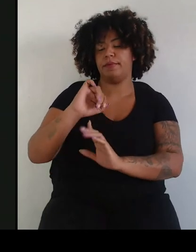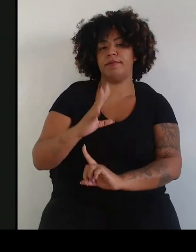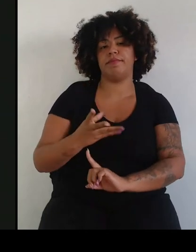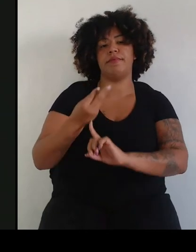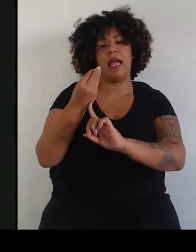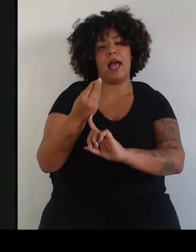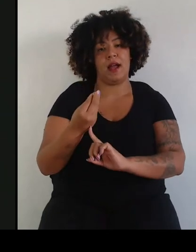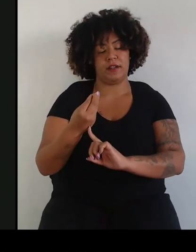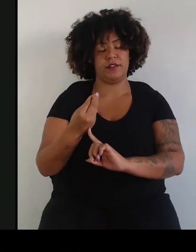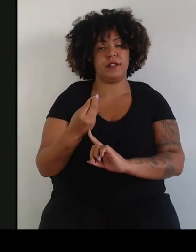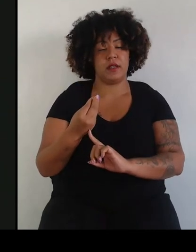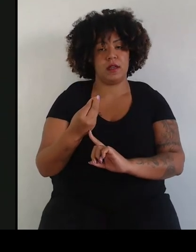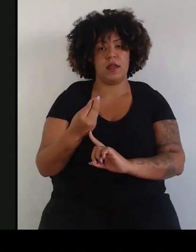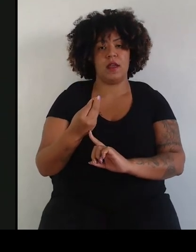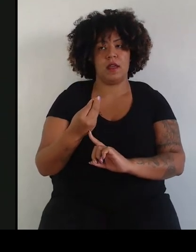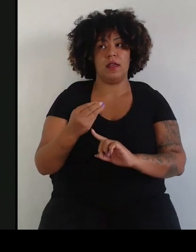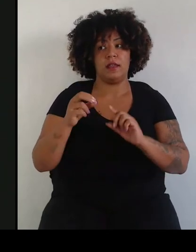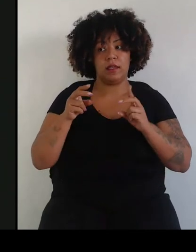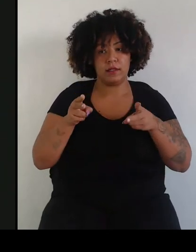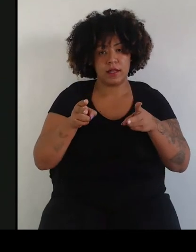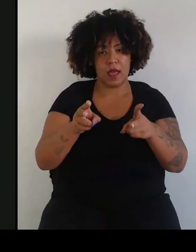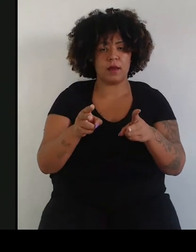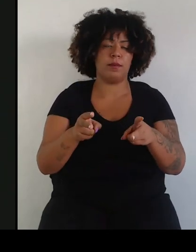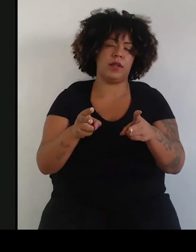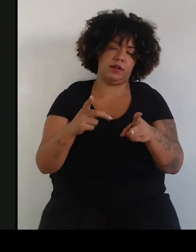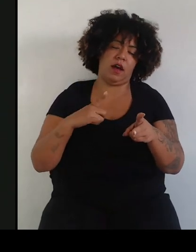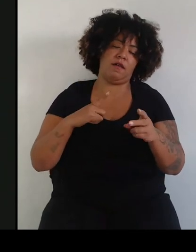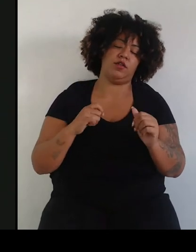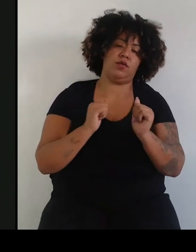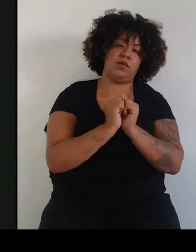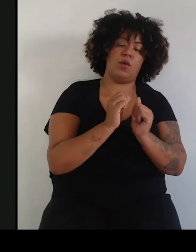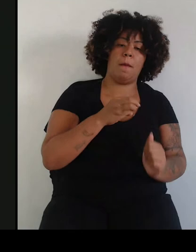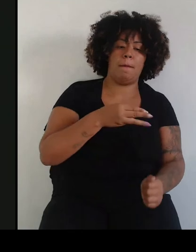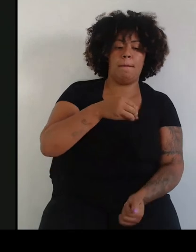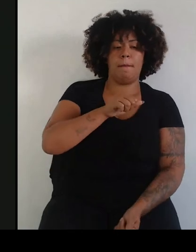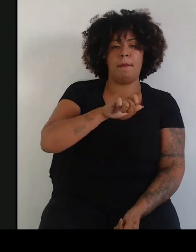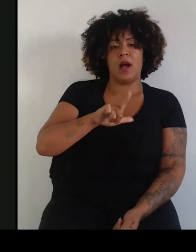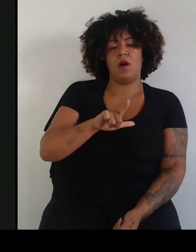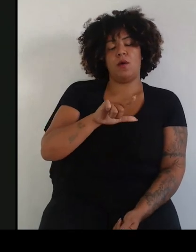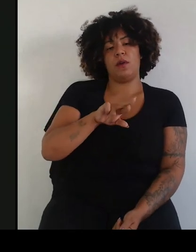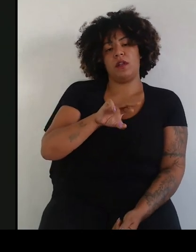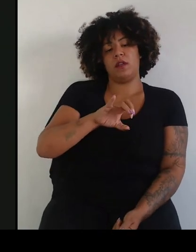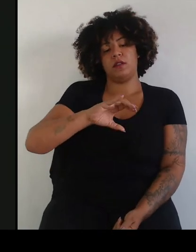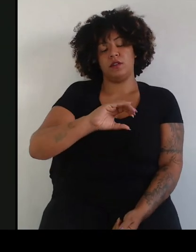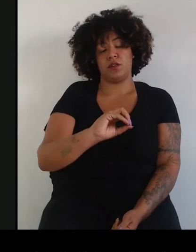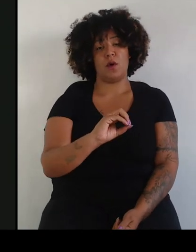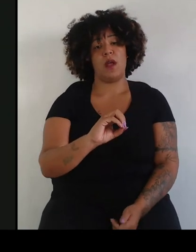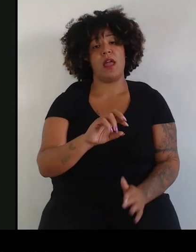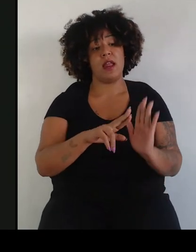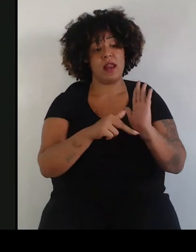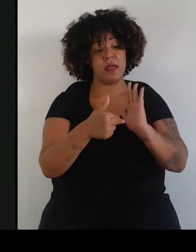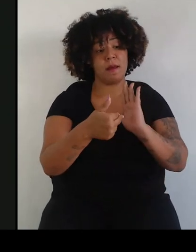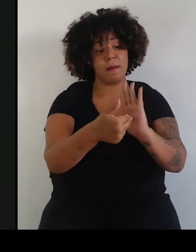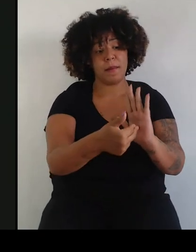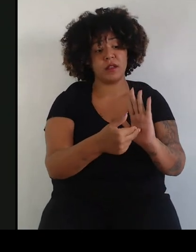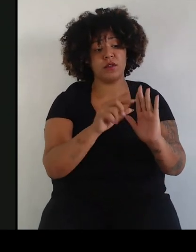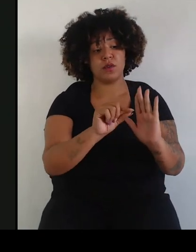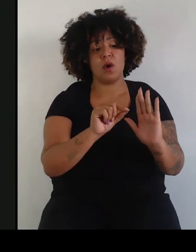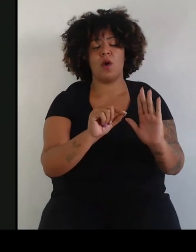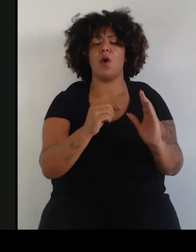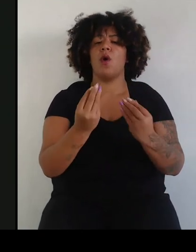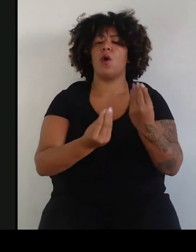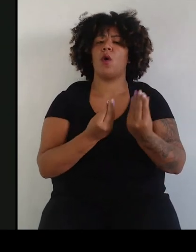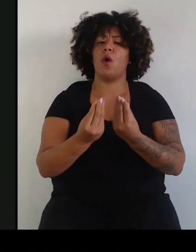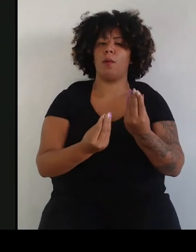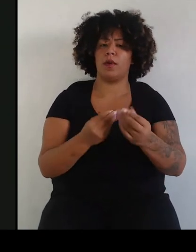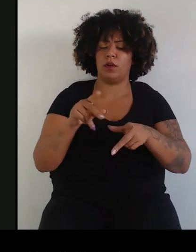Maurício de Nassau takeout representou a mestiçagem brasileira através de quatro